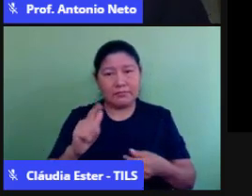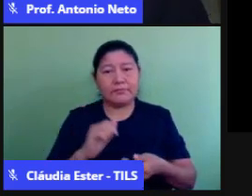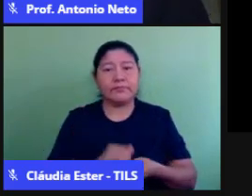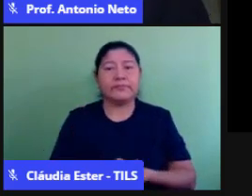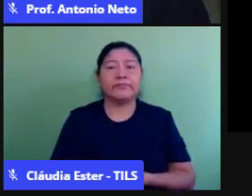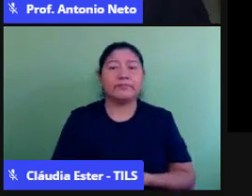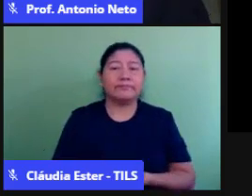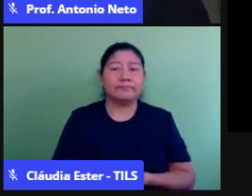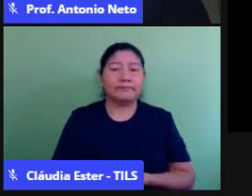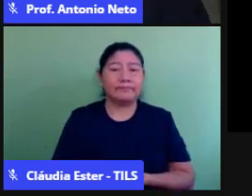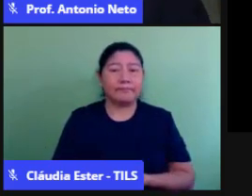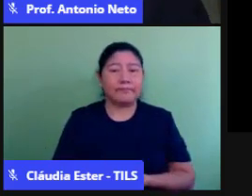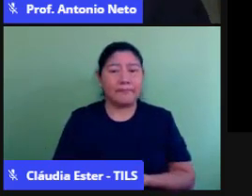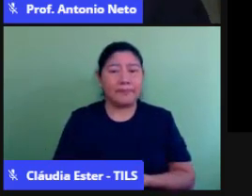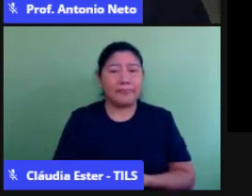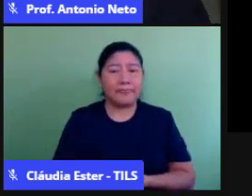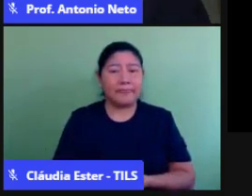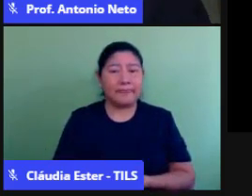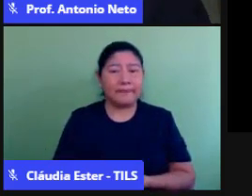Vamos?